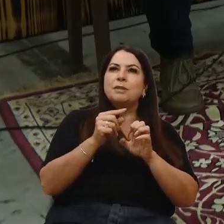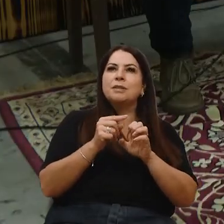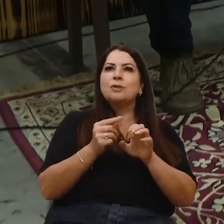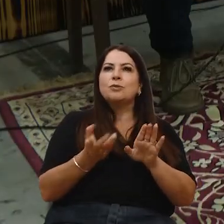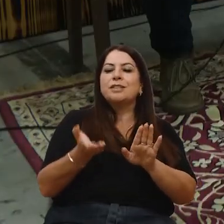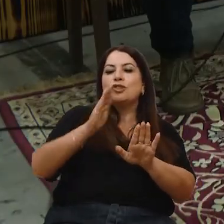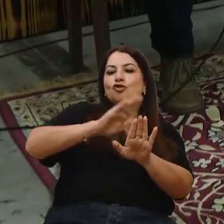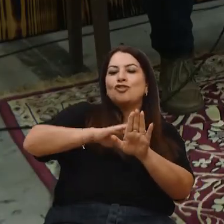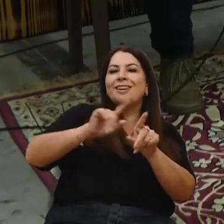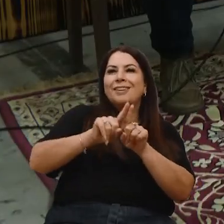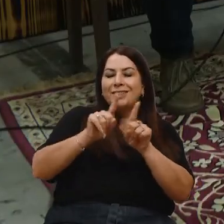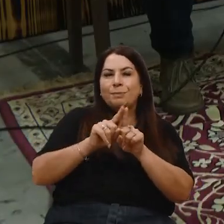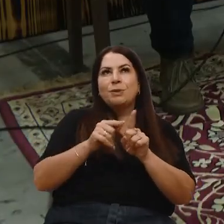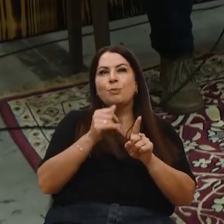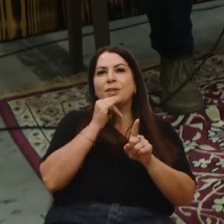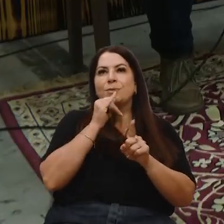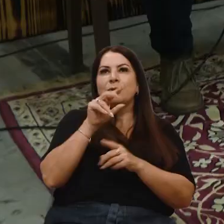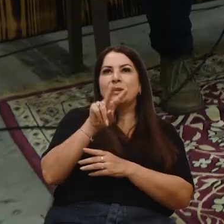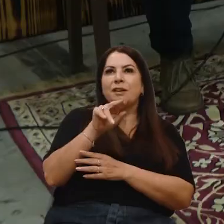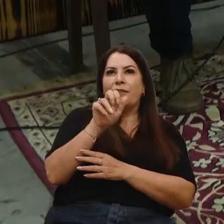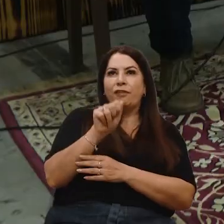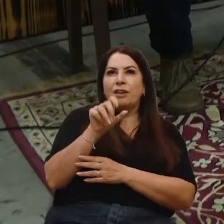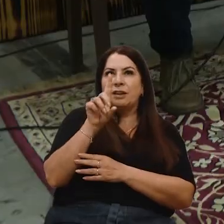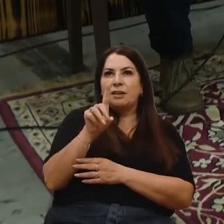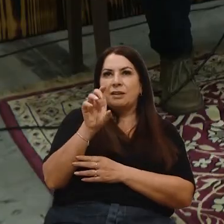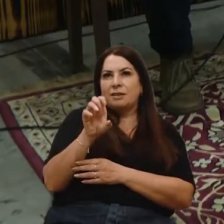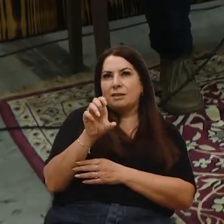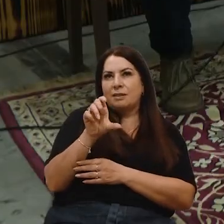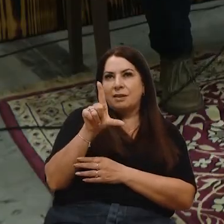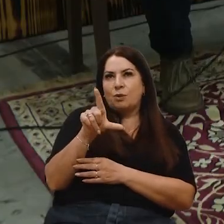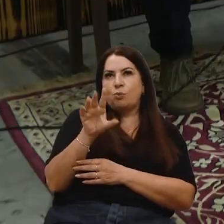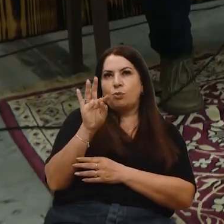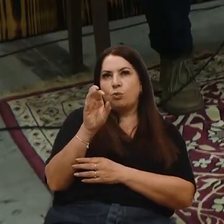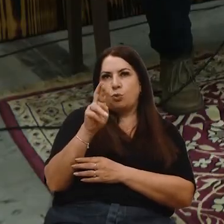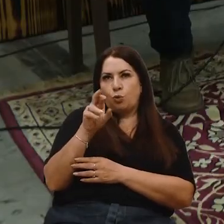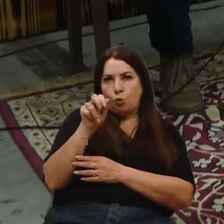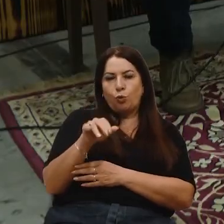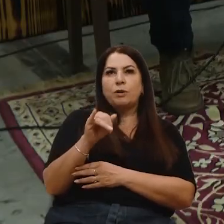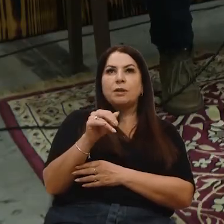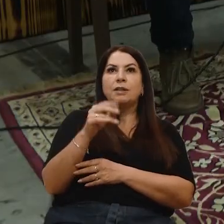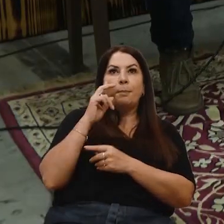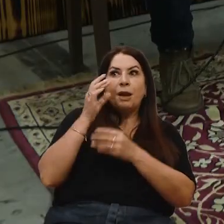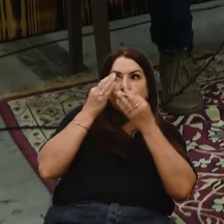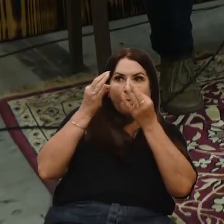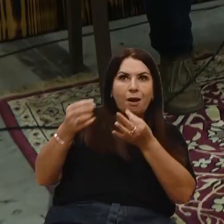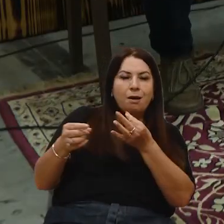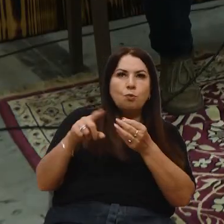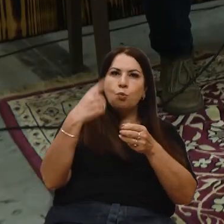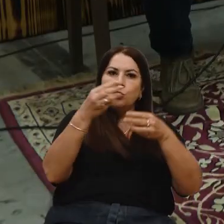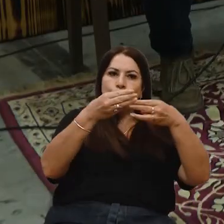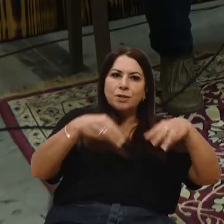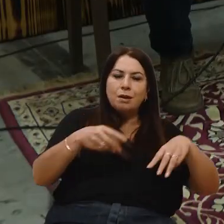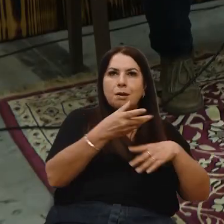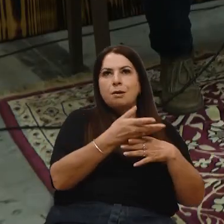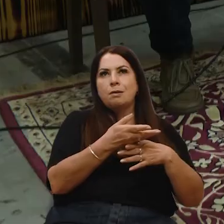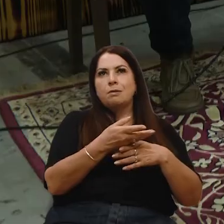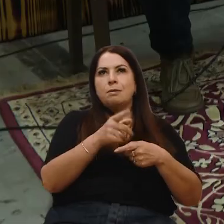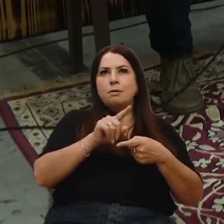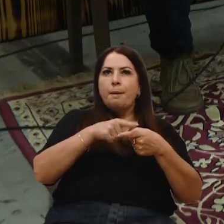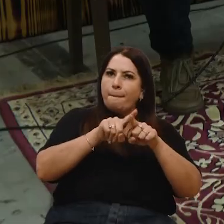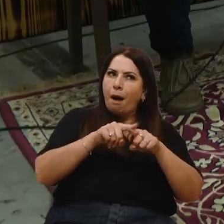empreendimentos indiretos. Temos, por exemplo, a Vila Deitrone, que tem chamado muito a atenção, outros